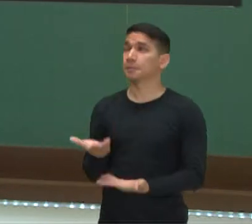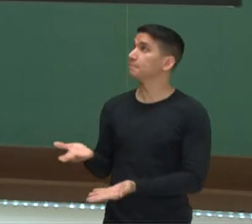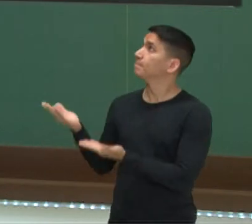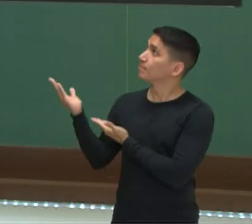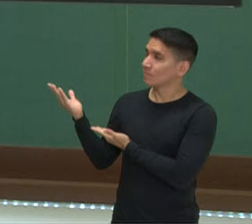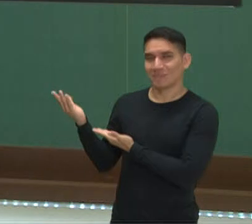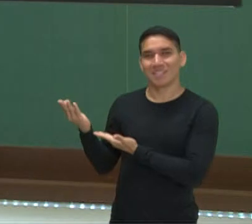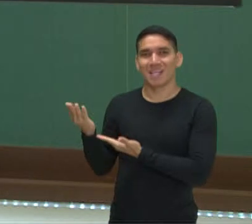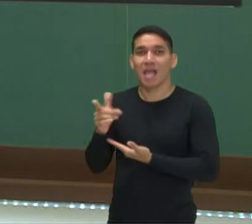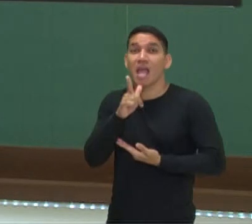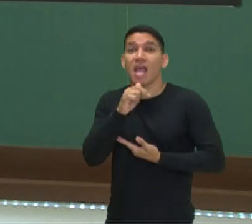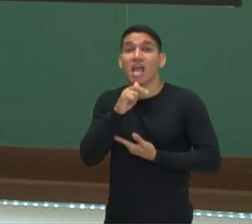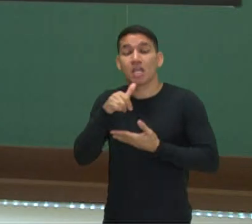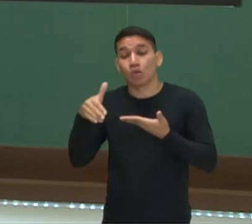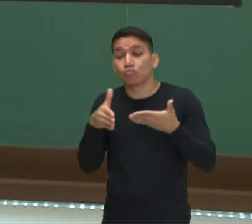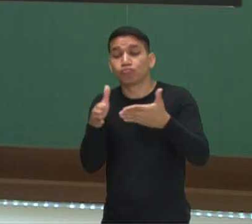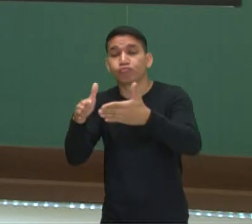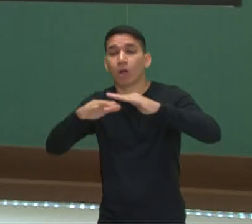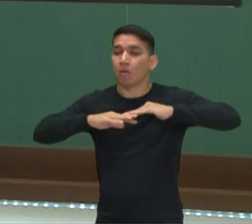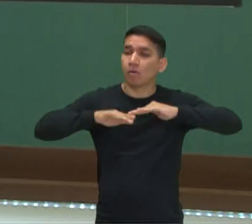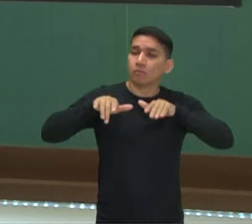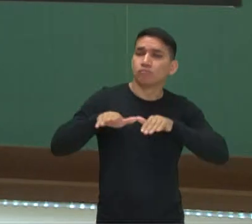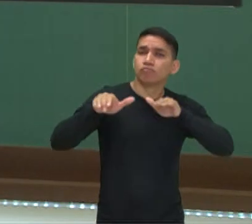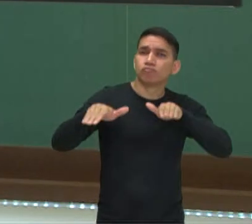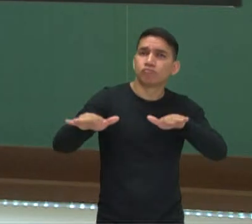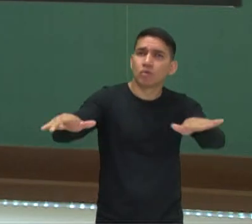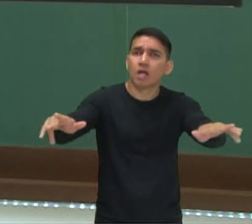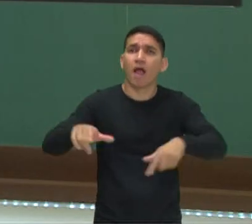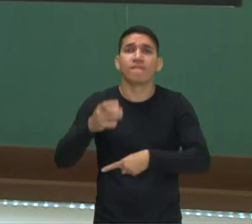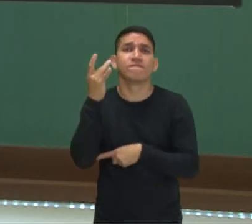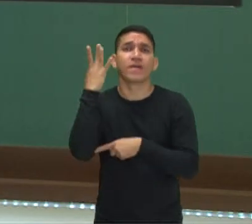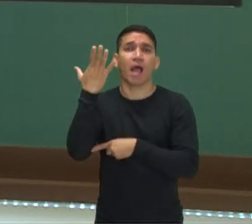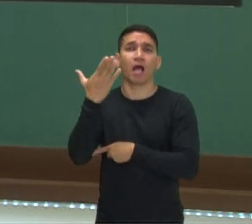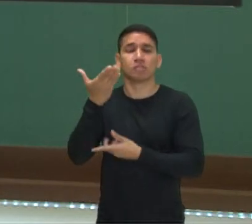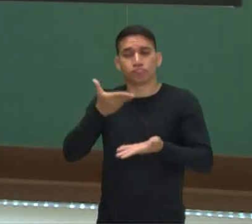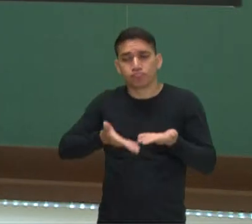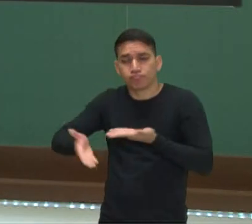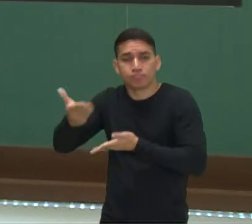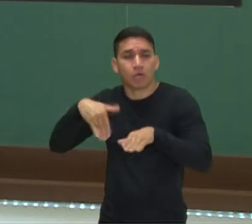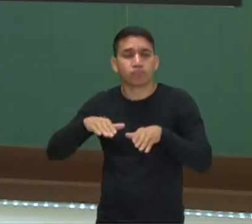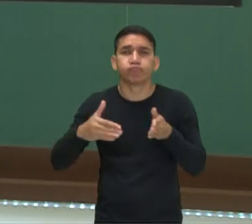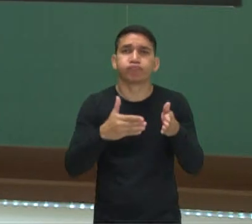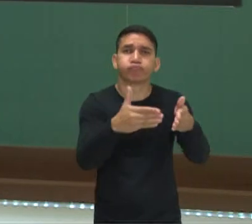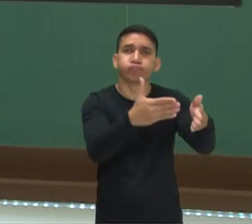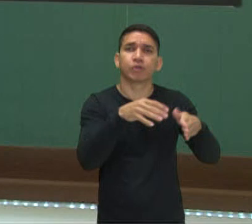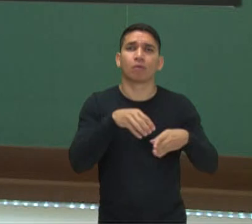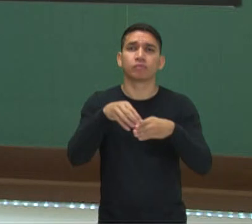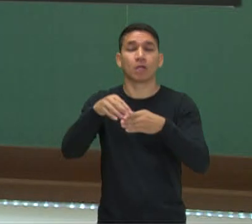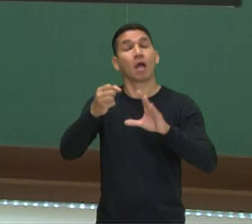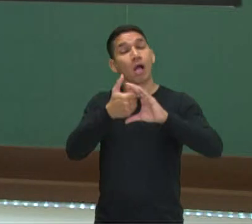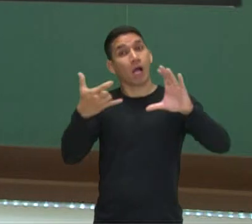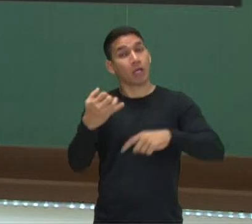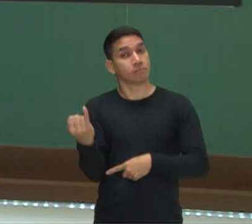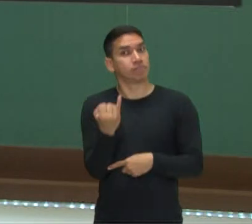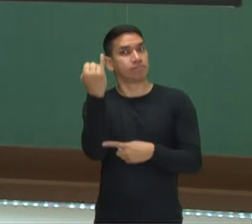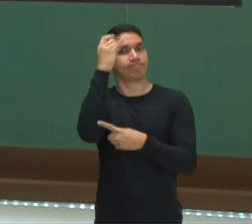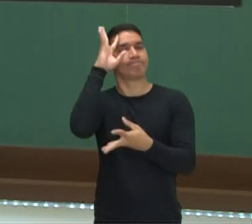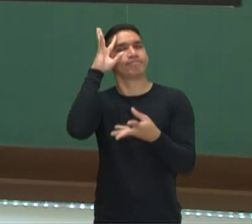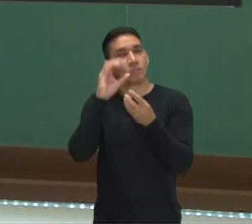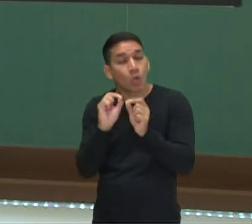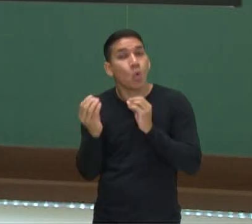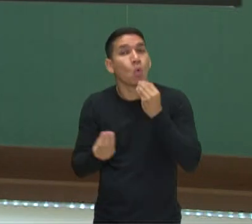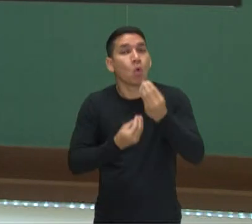rios planos que facilitam a circulação. Então, característica importantíssima ali para a gente pensar essa questão